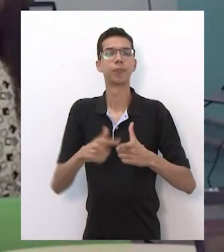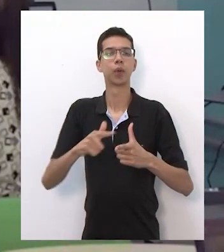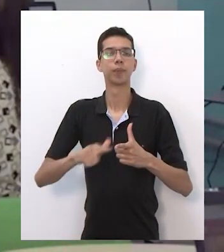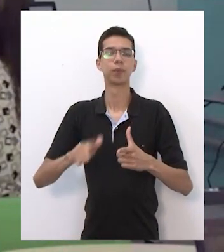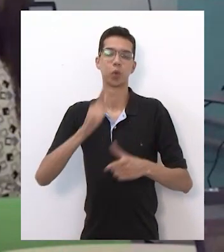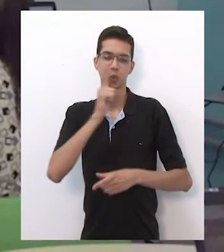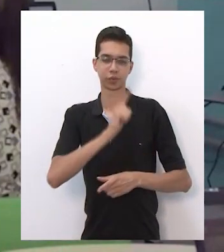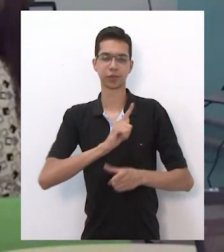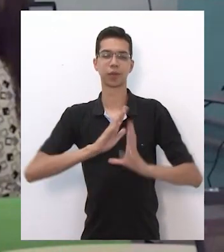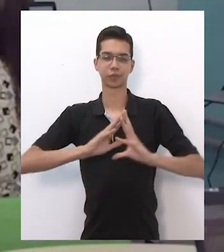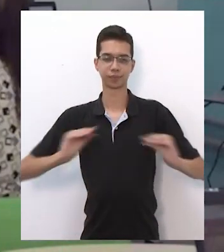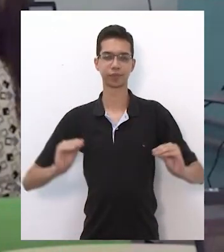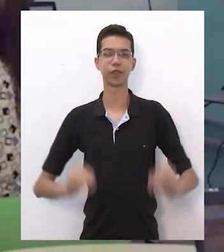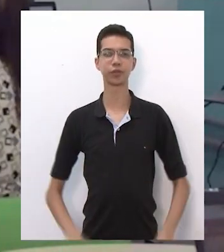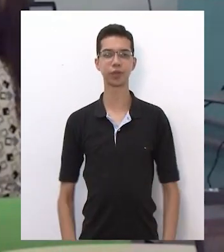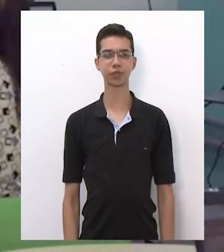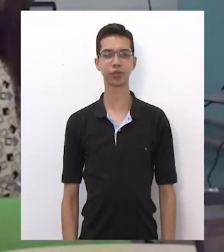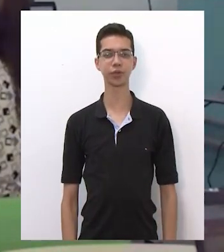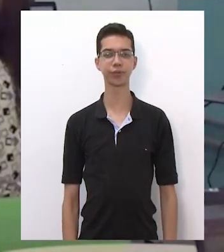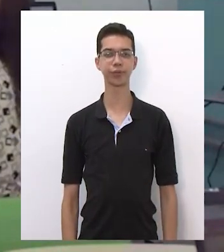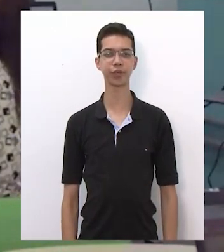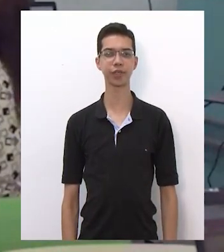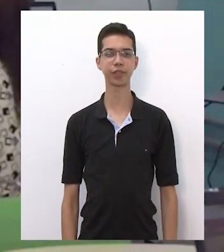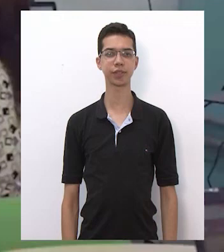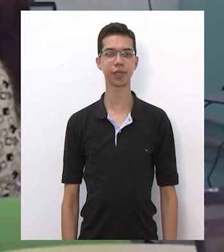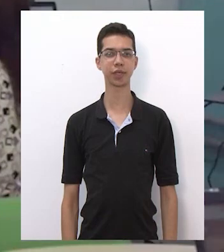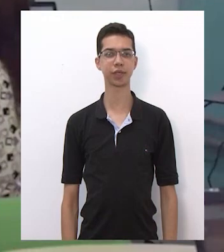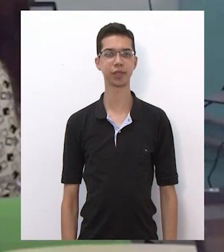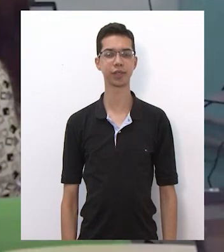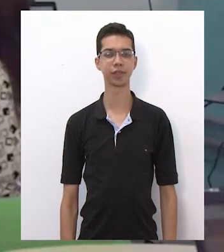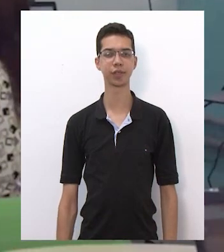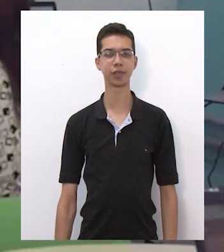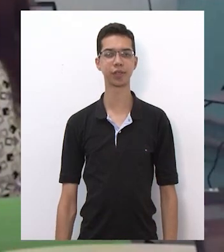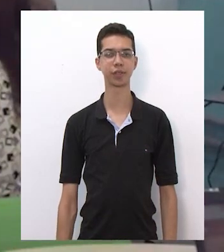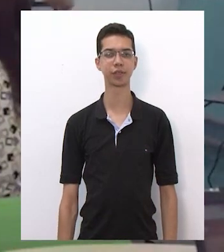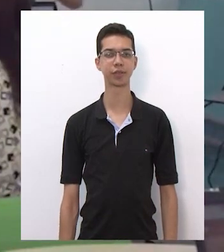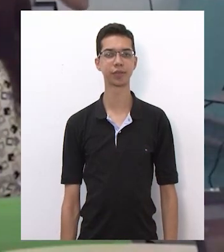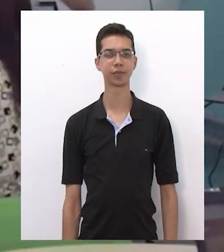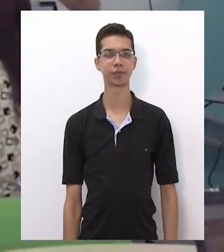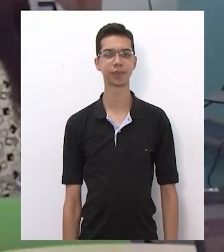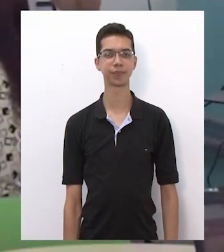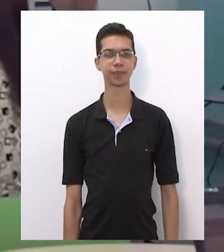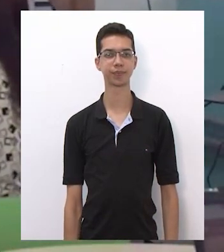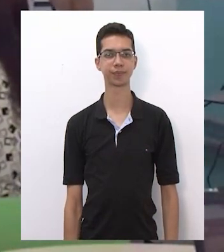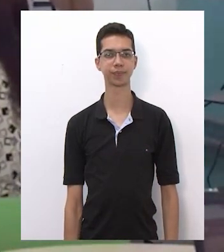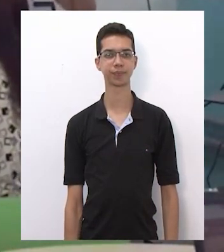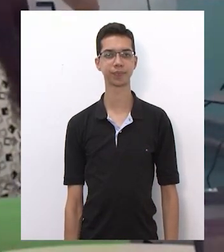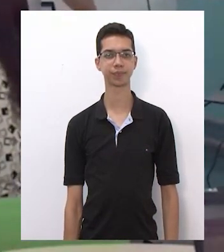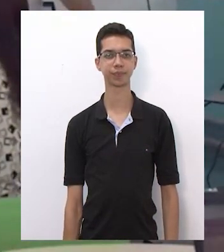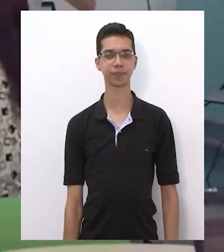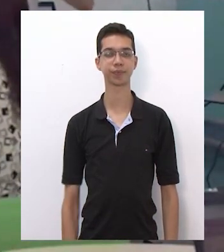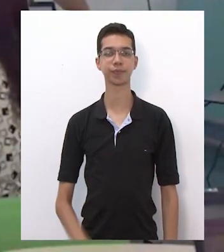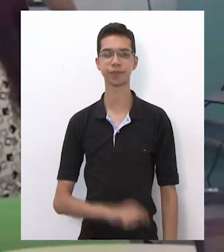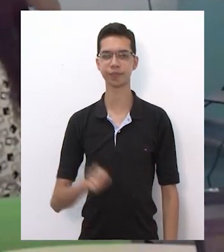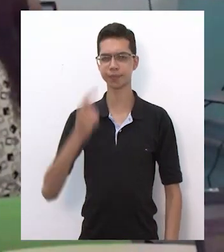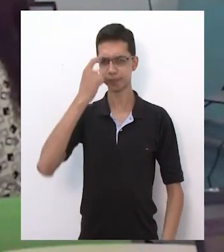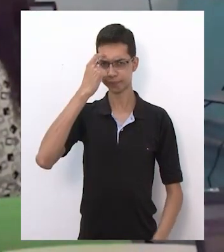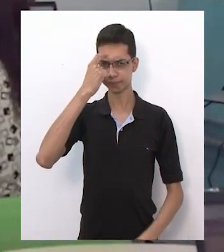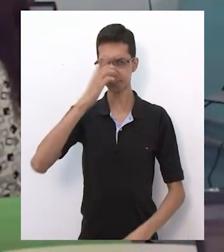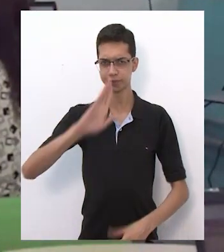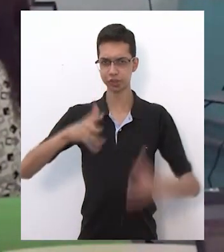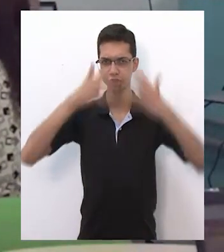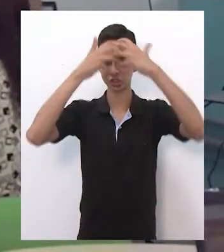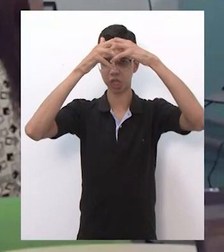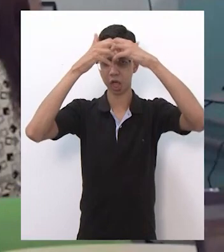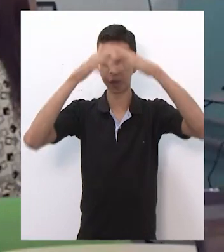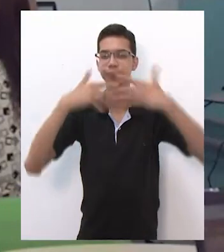problema. Priscila, mas eu tenho falta de recurso, eu preciso pensar nisso agora? Não. Neste momento, ali a